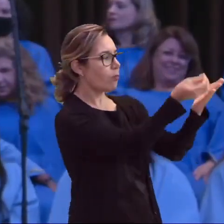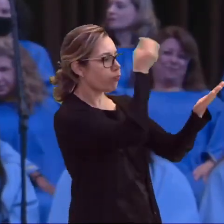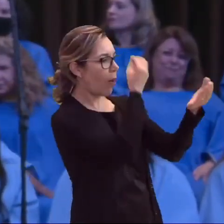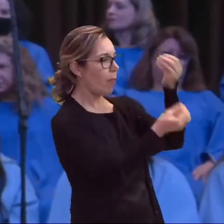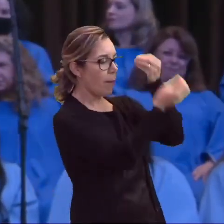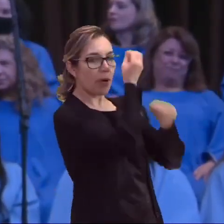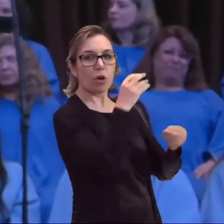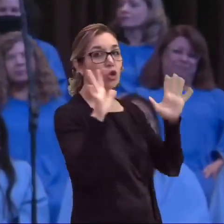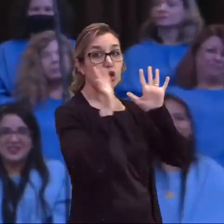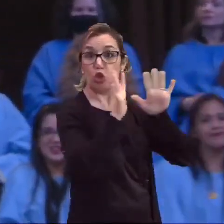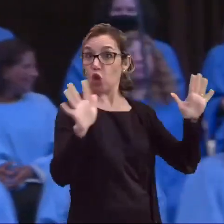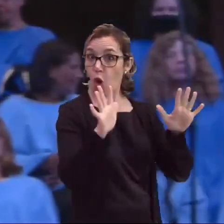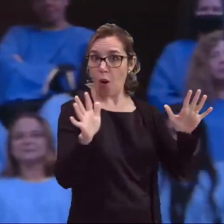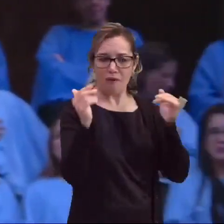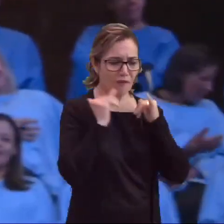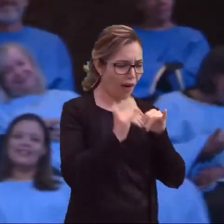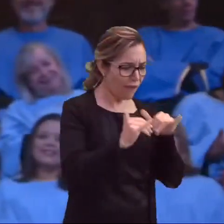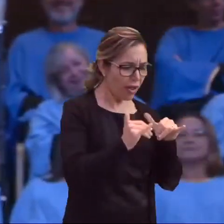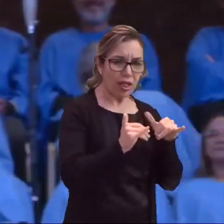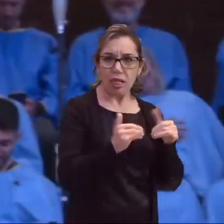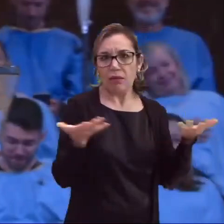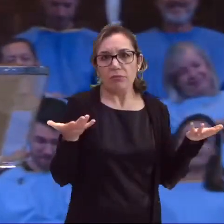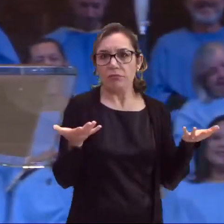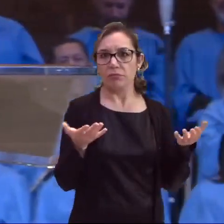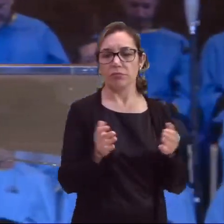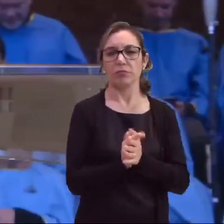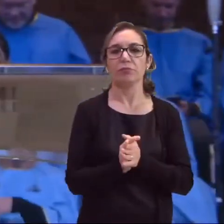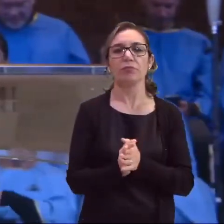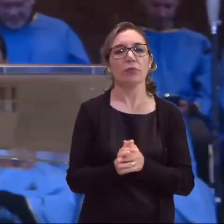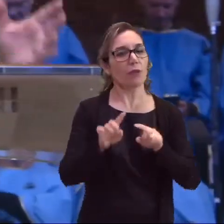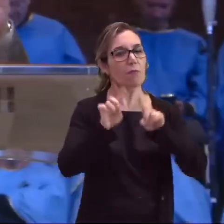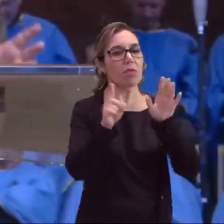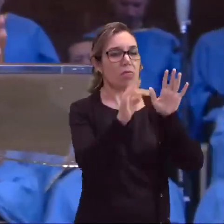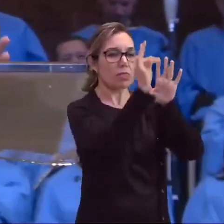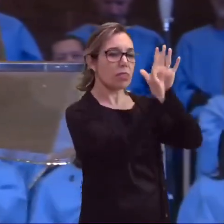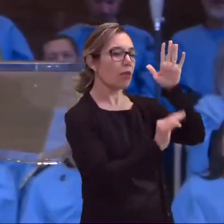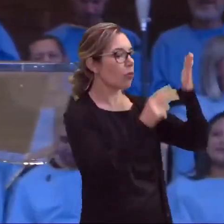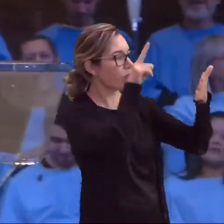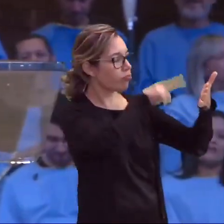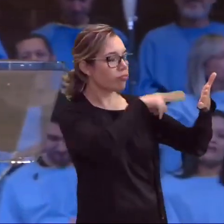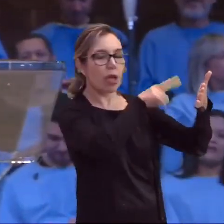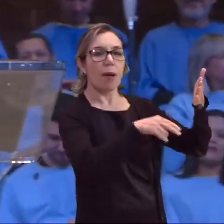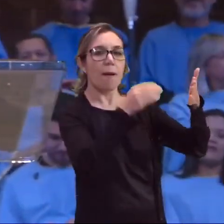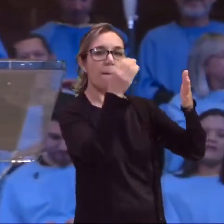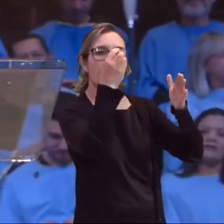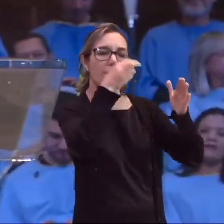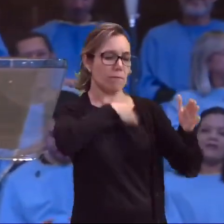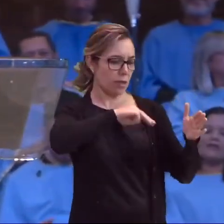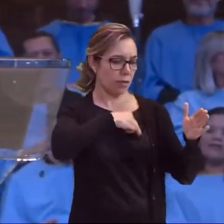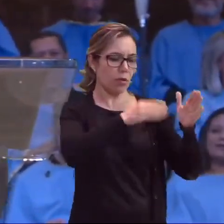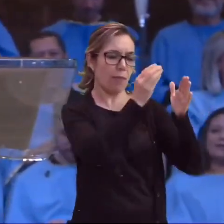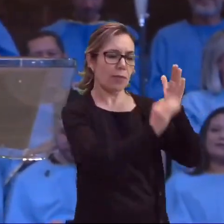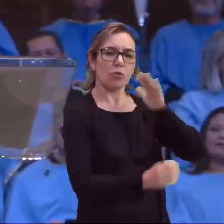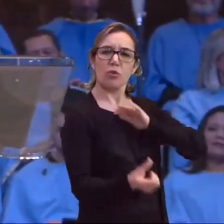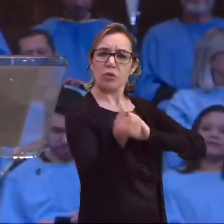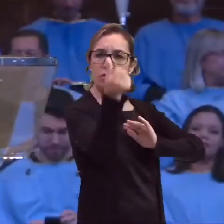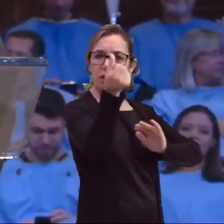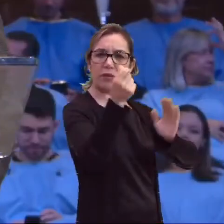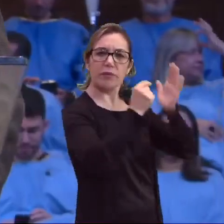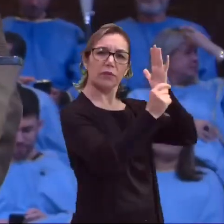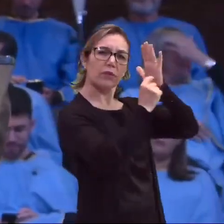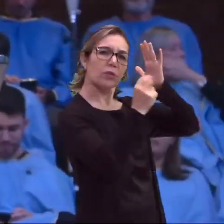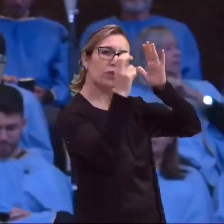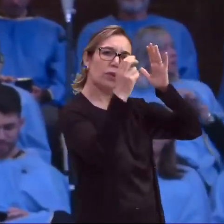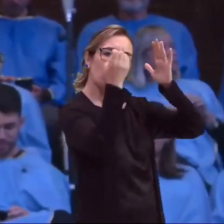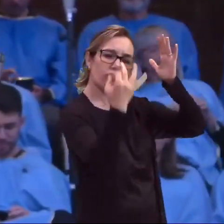tá então tá bom então vamos ler o texto para a gente aprender aqui Mateus 6 Versículo 5 6 7 8 a